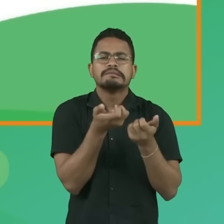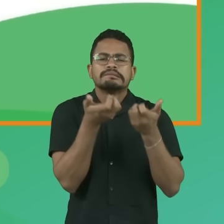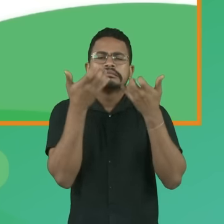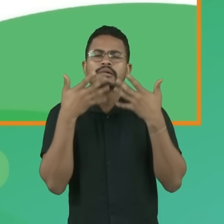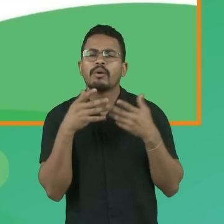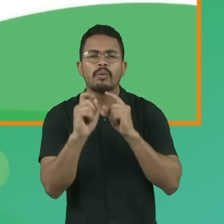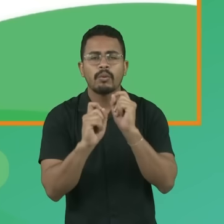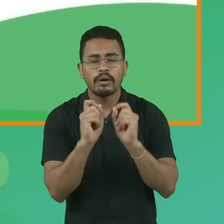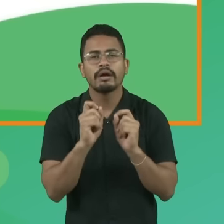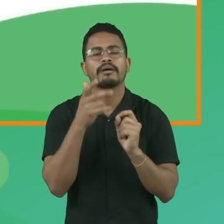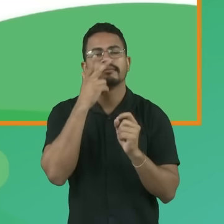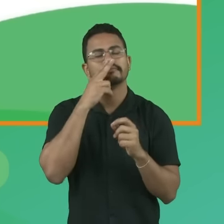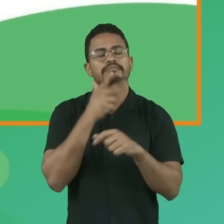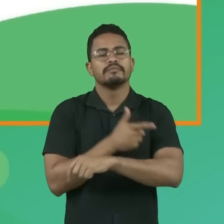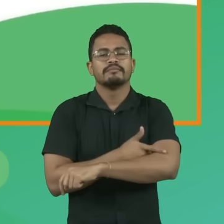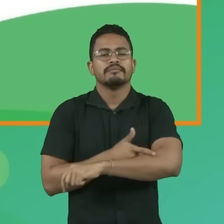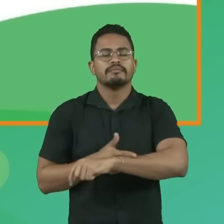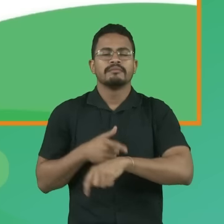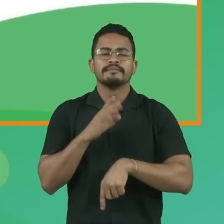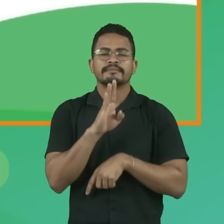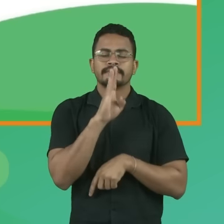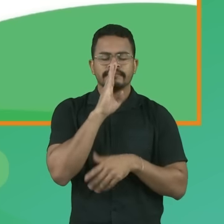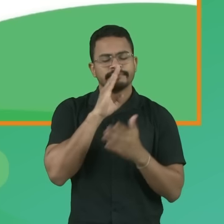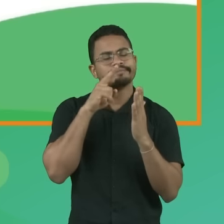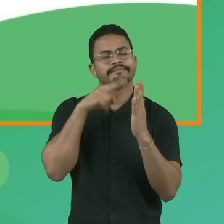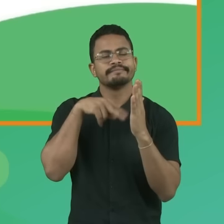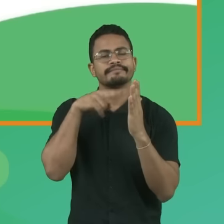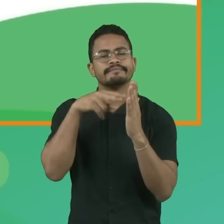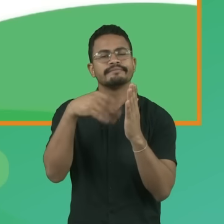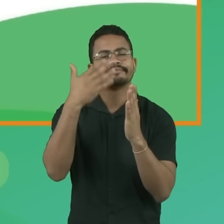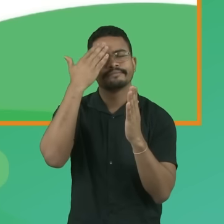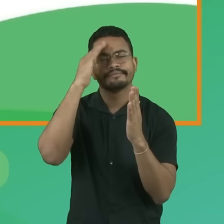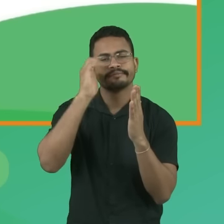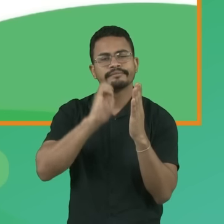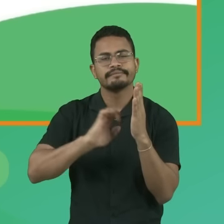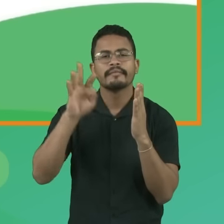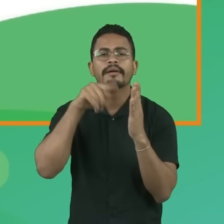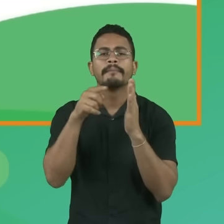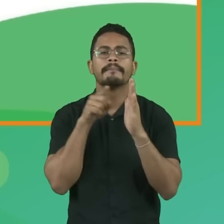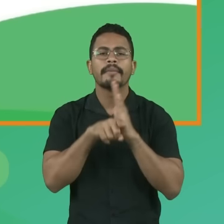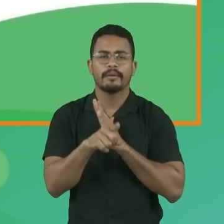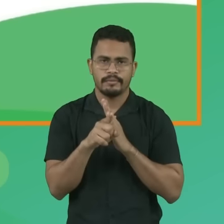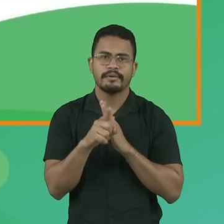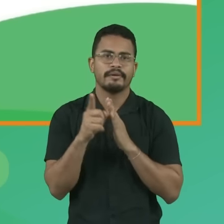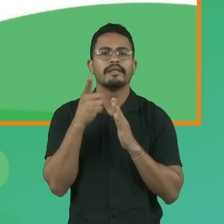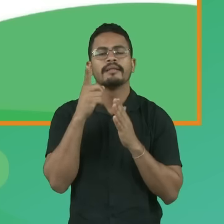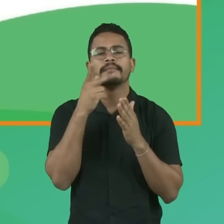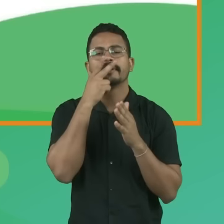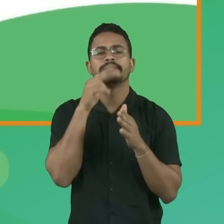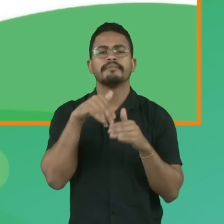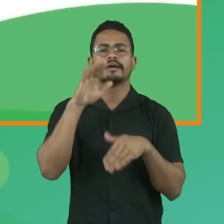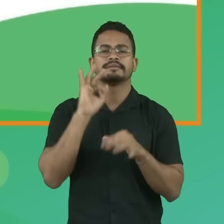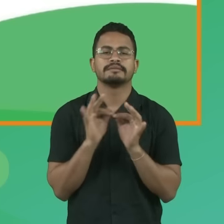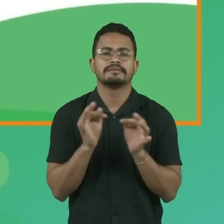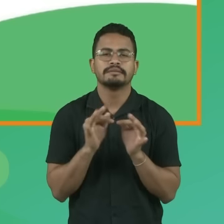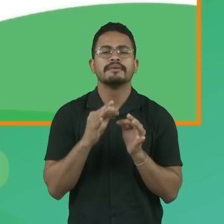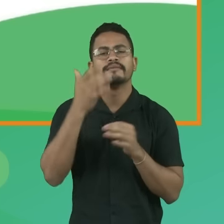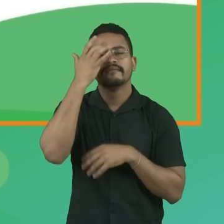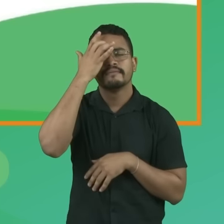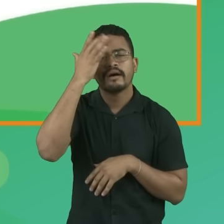tem essa calma para interpretar ali o que a questão quer, fica muito mais simples, muito mais fácil